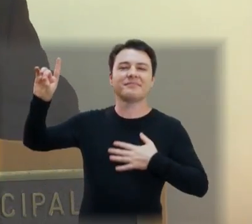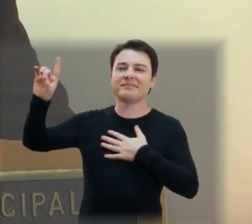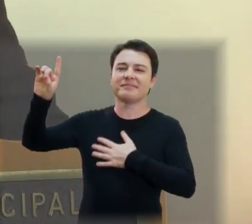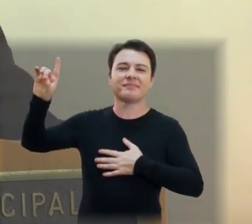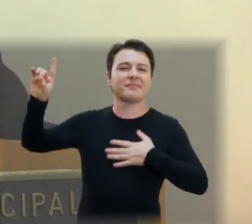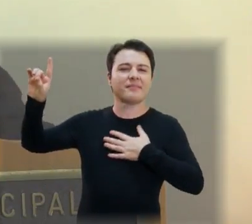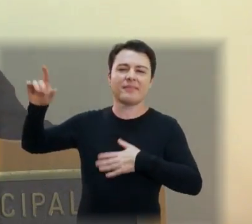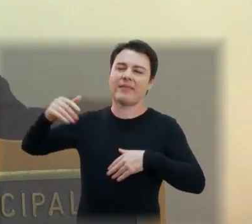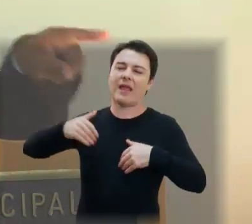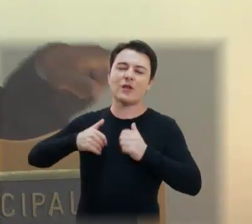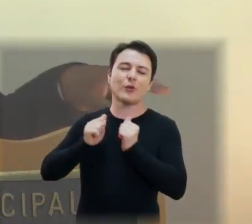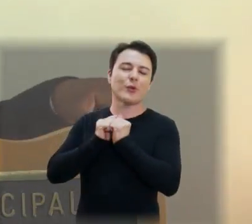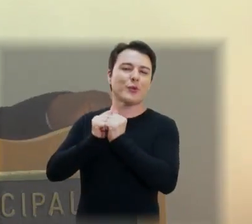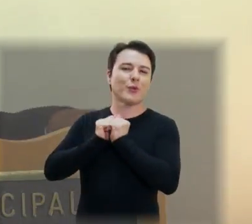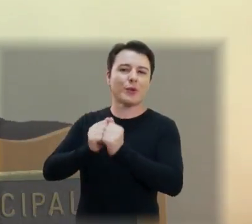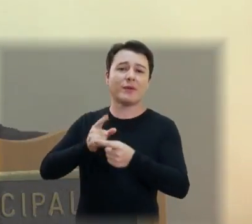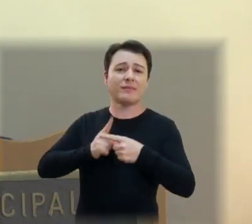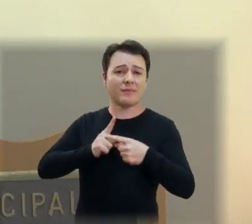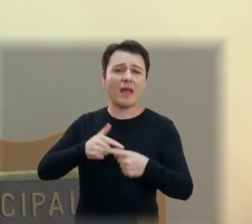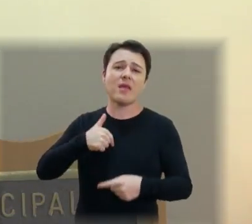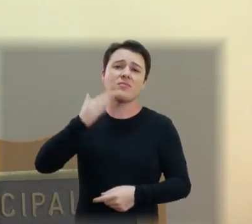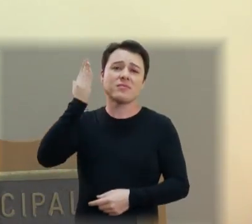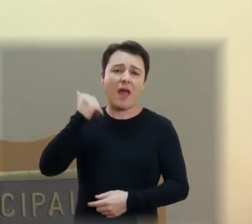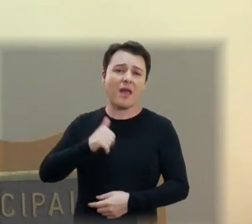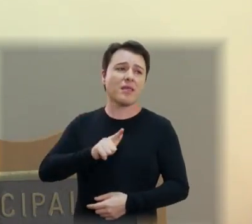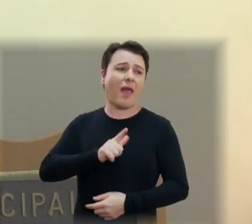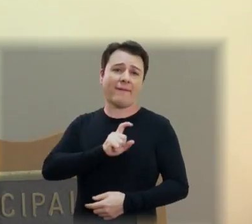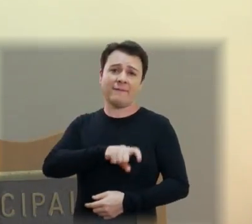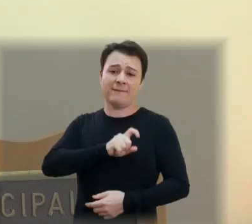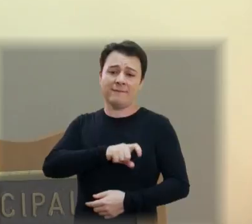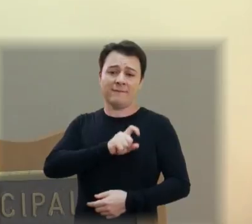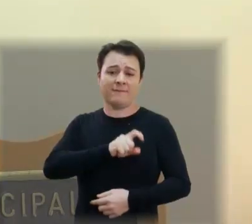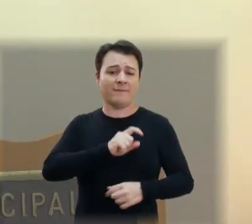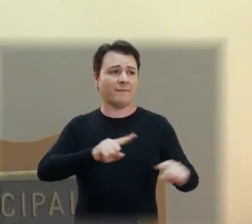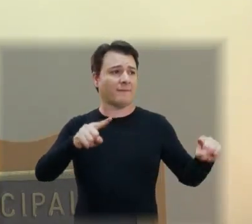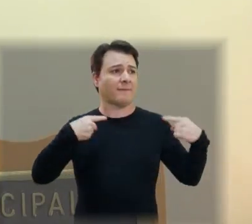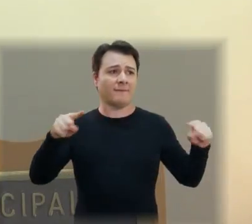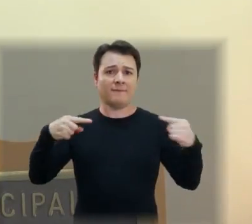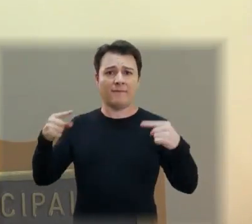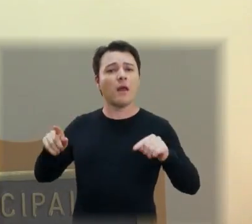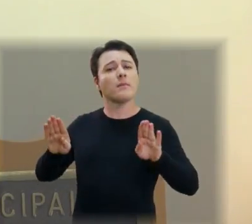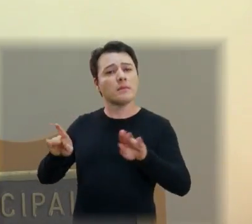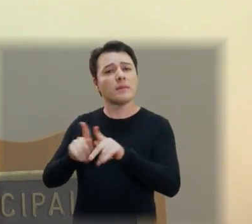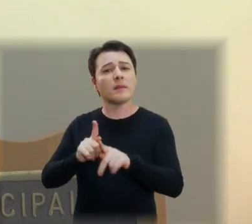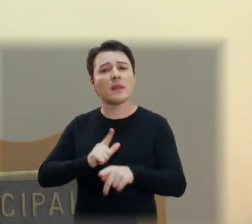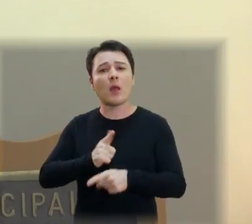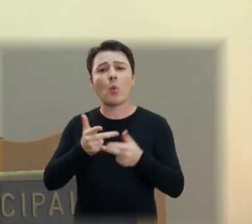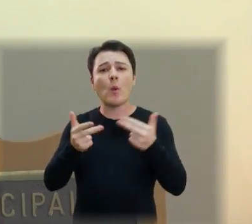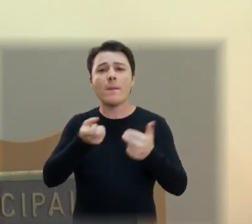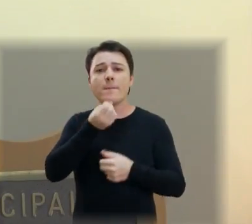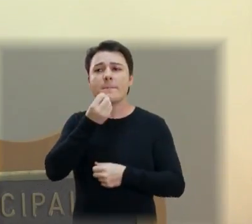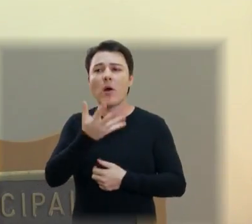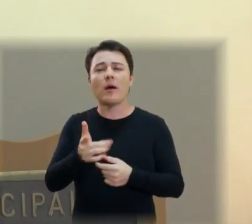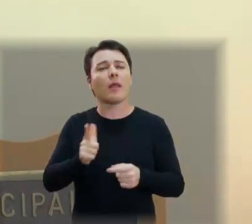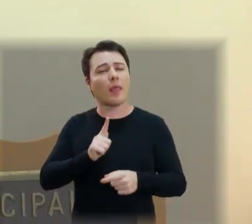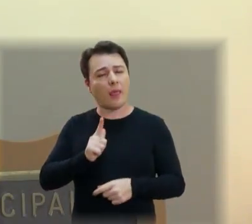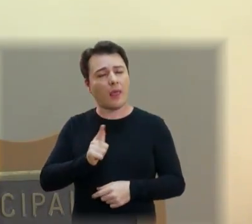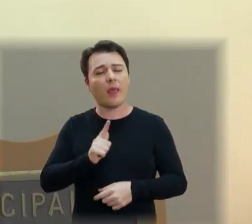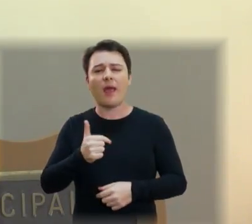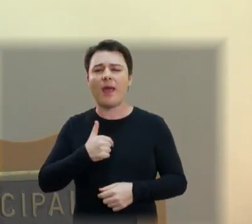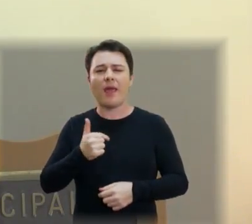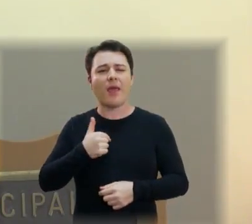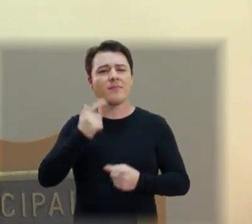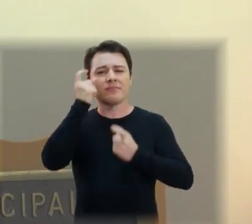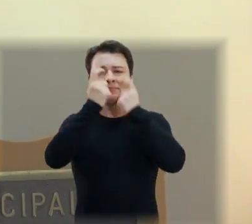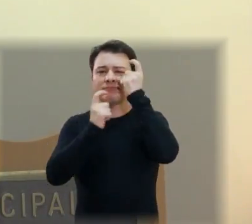vou embora. Porque eu sei que maldade existe, mas também a bondade também existe. Eu não esquento a cabeça. Já falei que eu